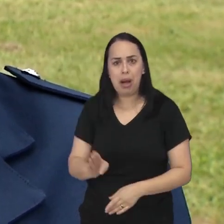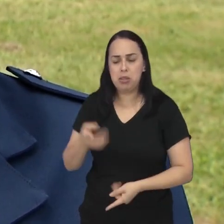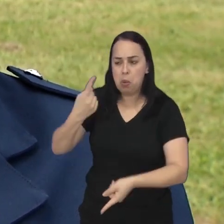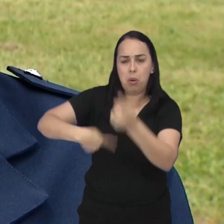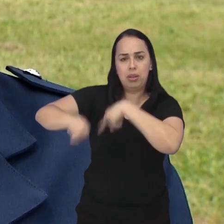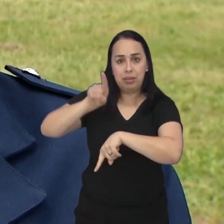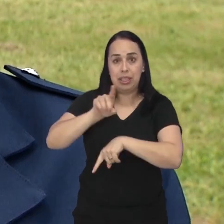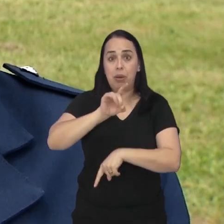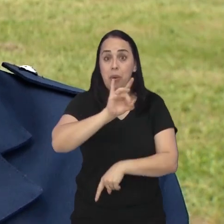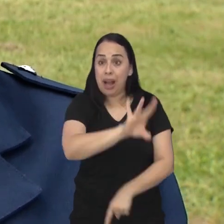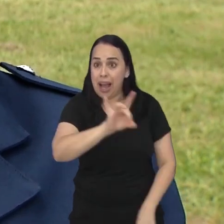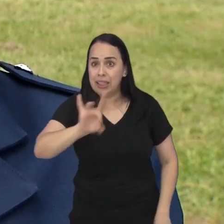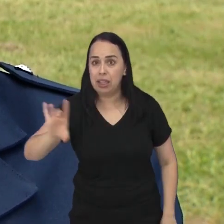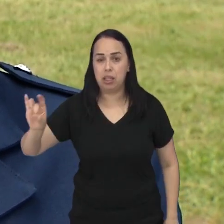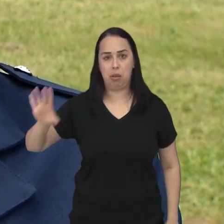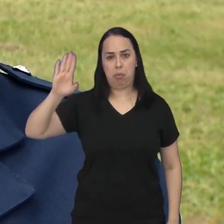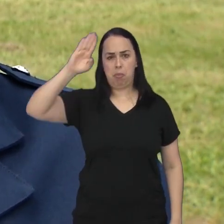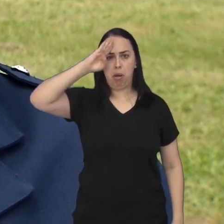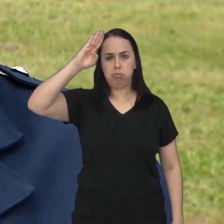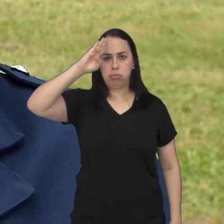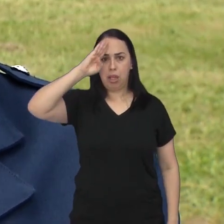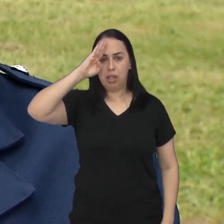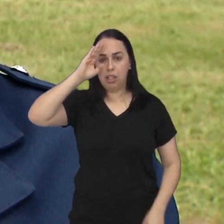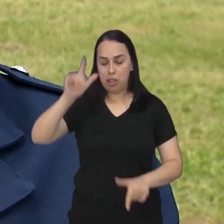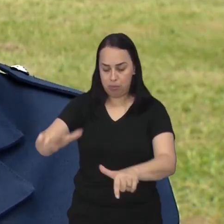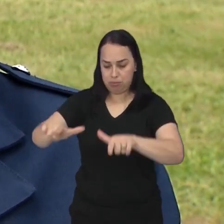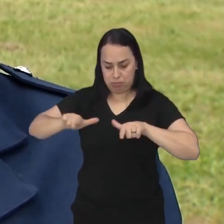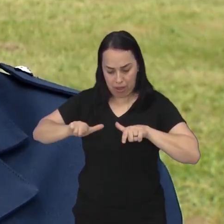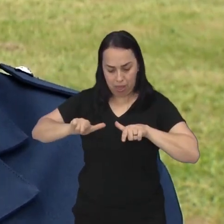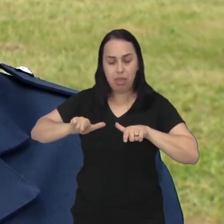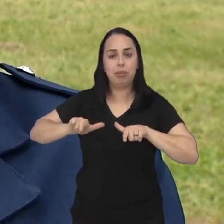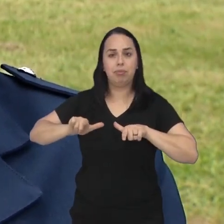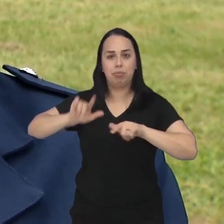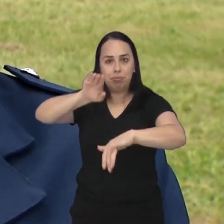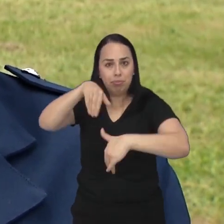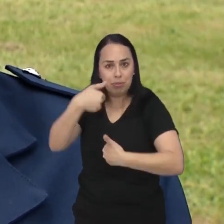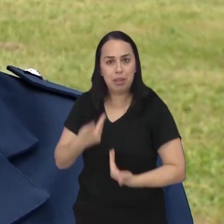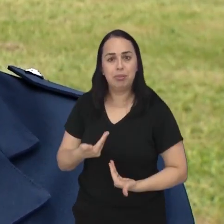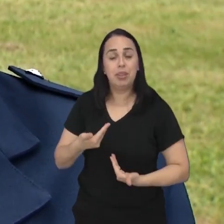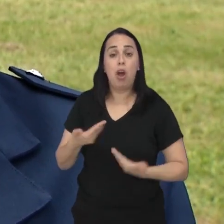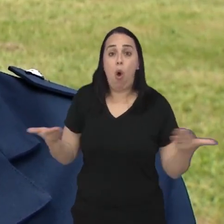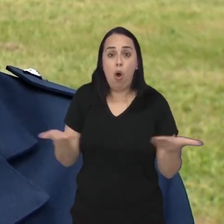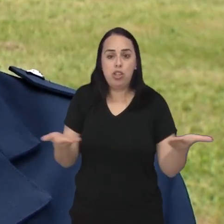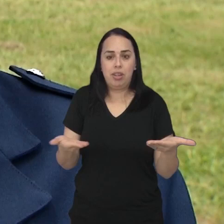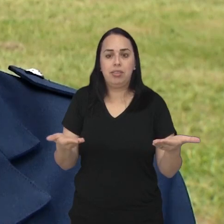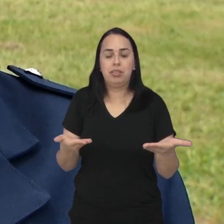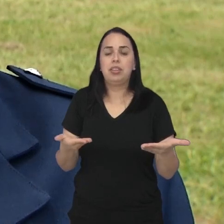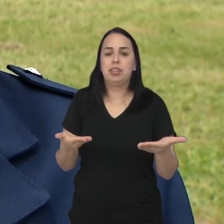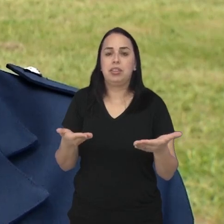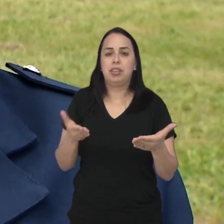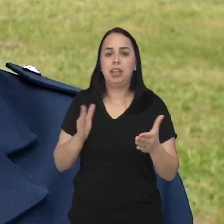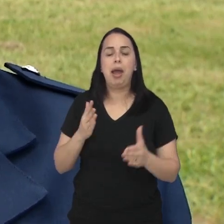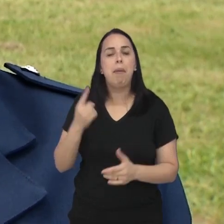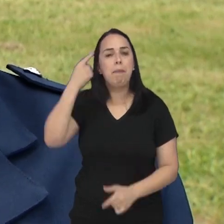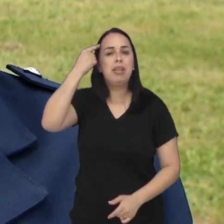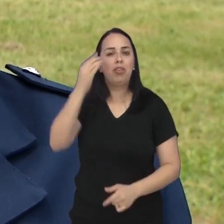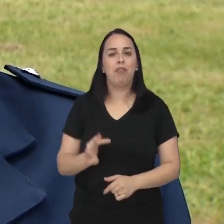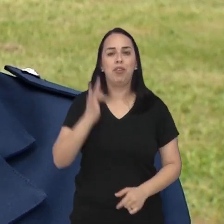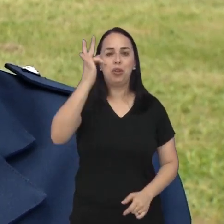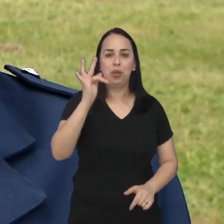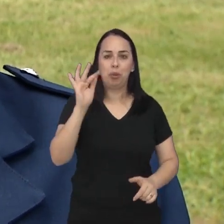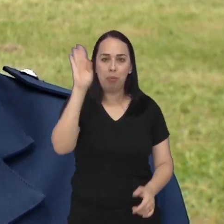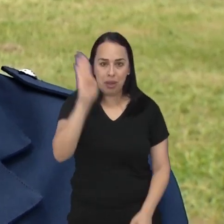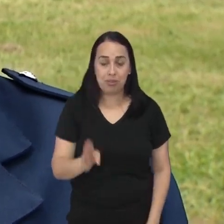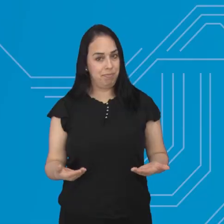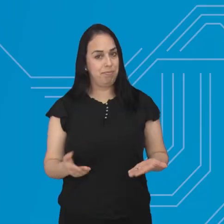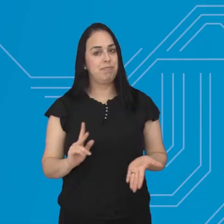ponto muito importante. Então, cada um desses militares, dos civis que receberam essa condecoração hoje, eles fazem parte